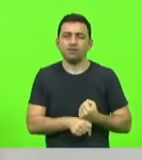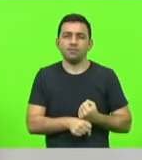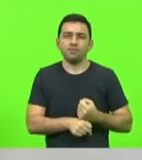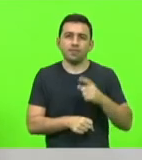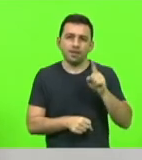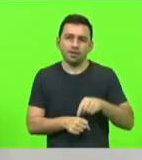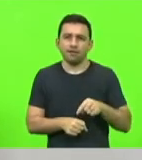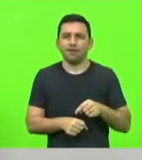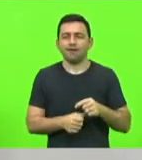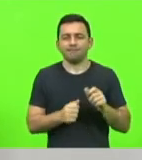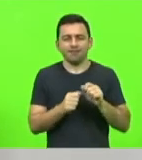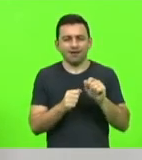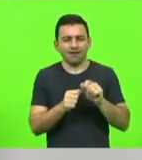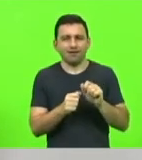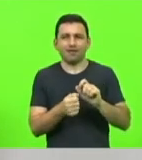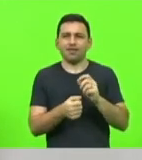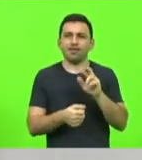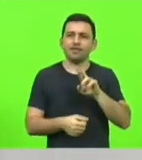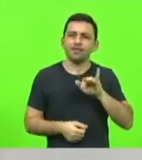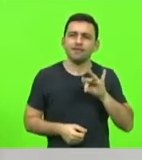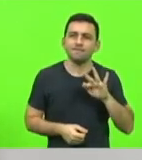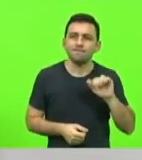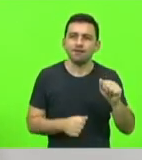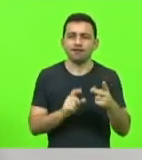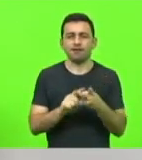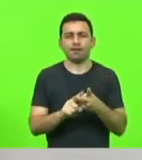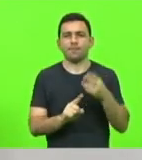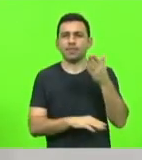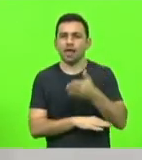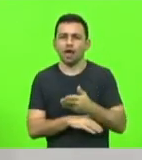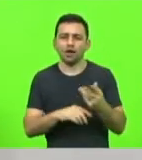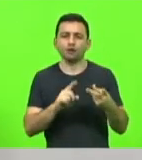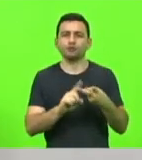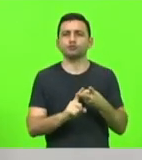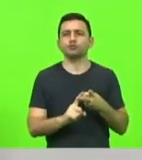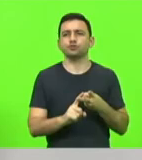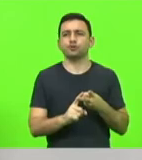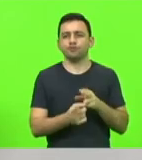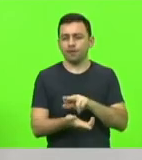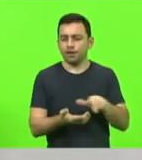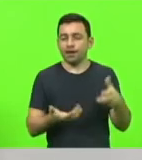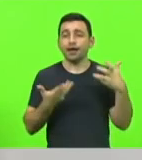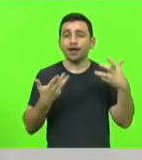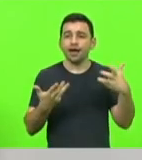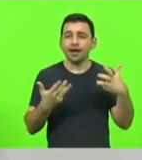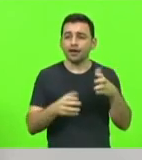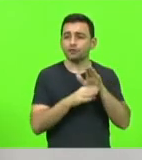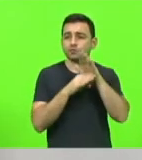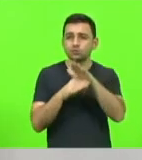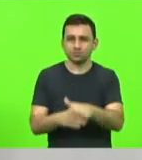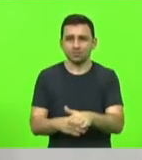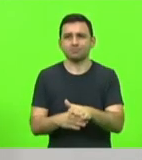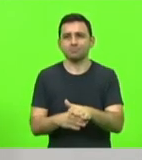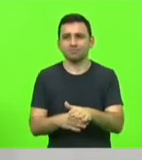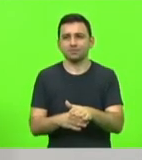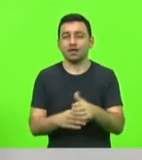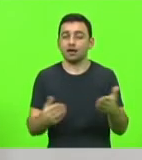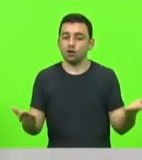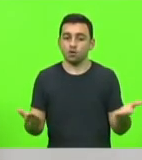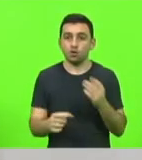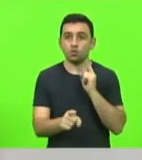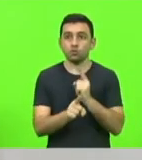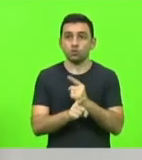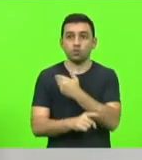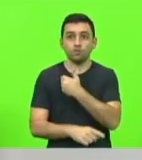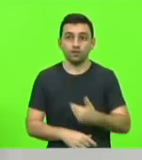rifas, campanhas, pedágios, para poder levar uma educação de qualidade. E agora encontraram no governo do